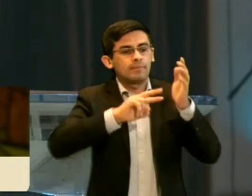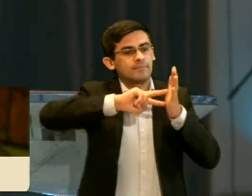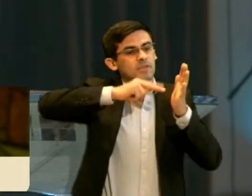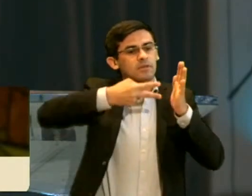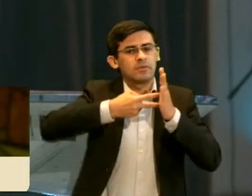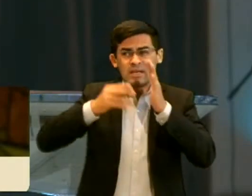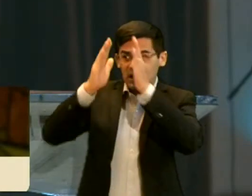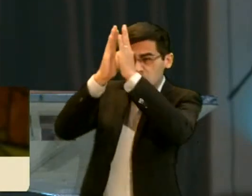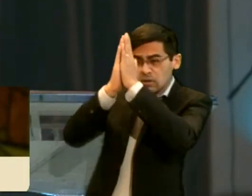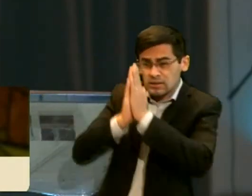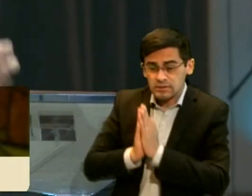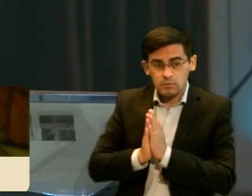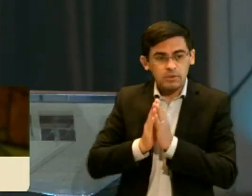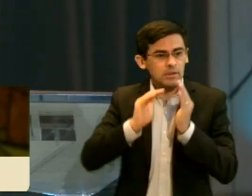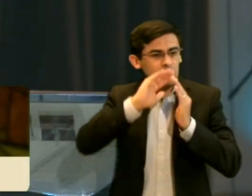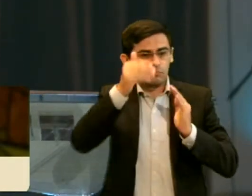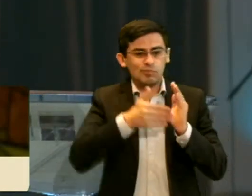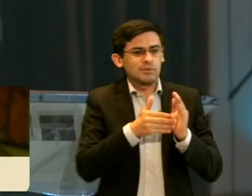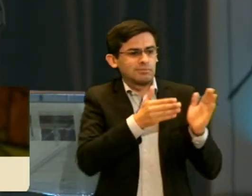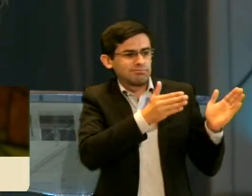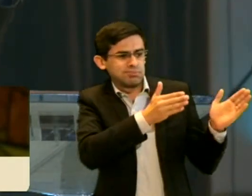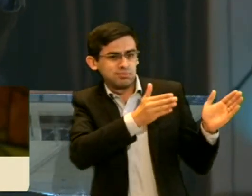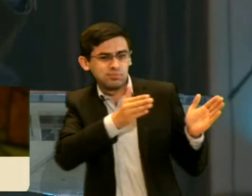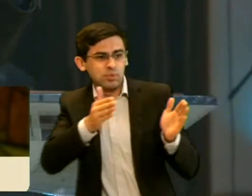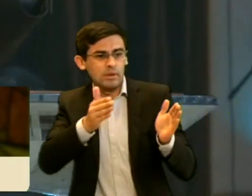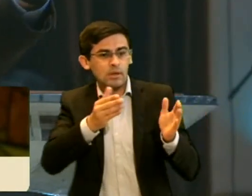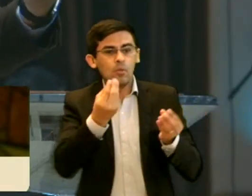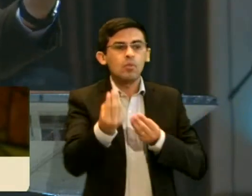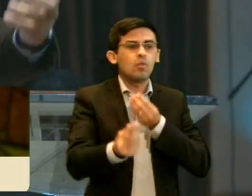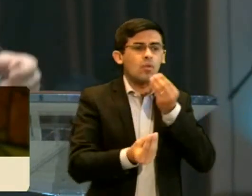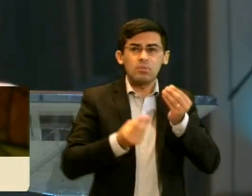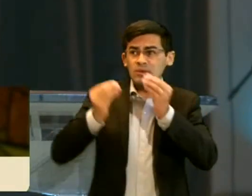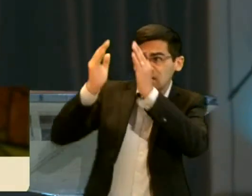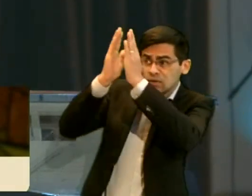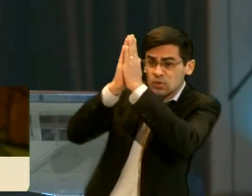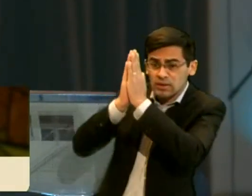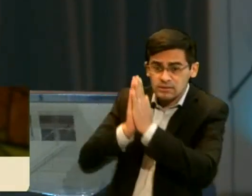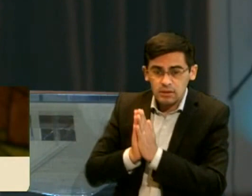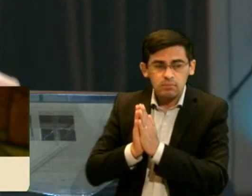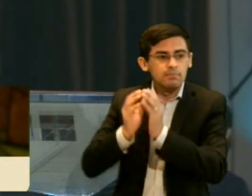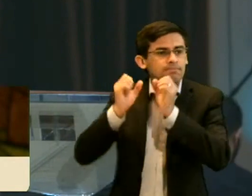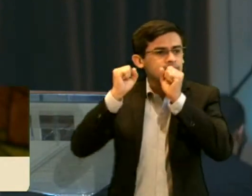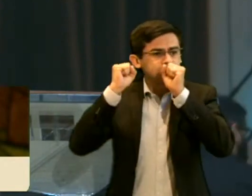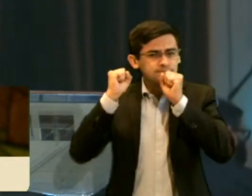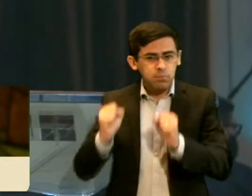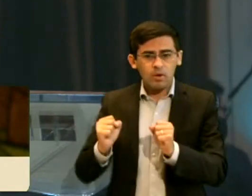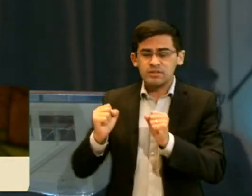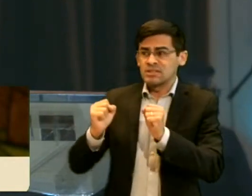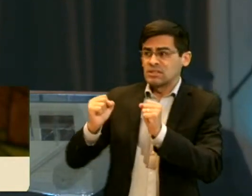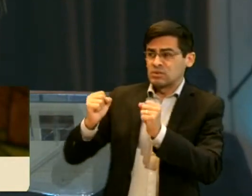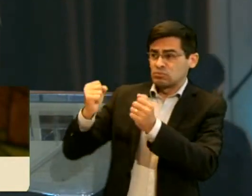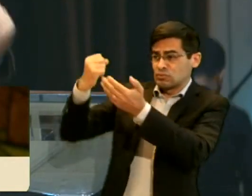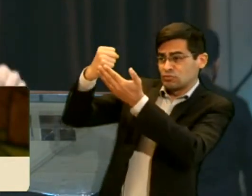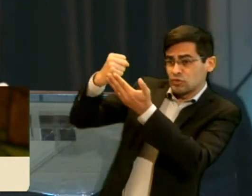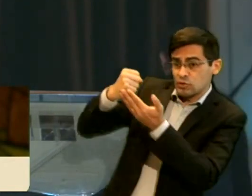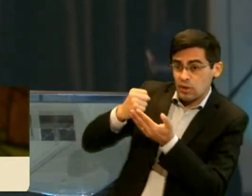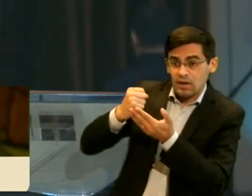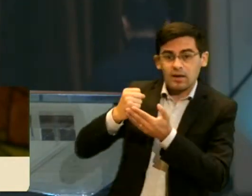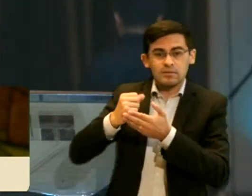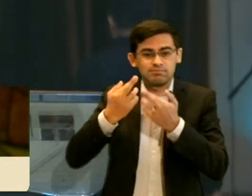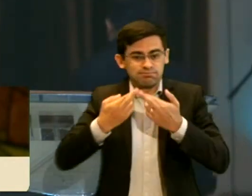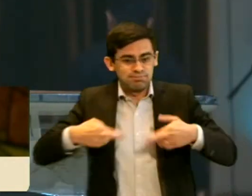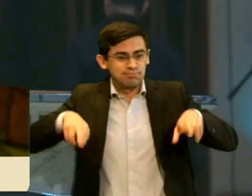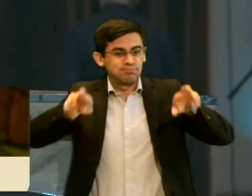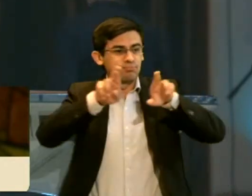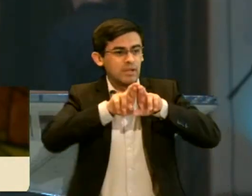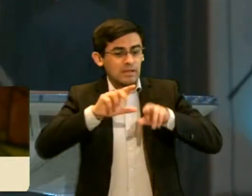nesse processo. Como a adoração, ela pode nos renovar.